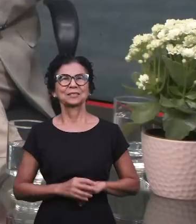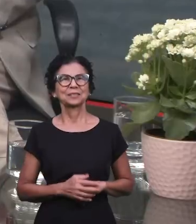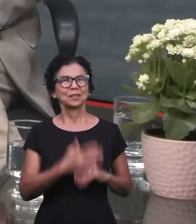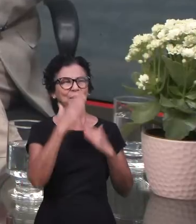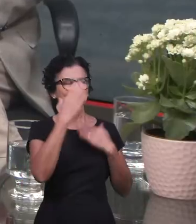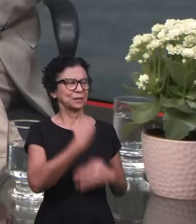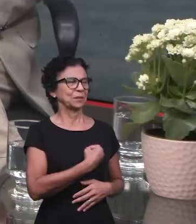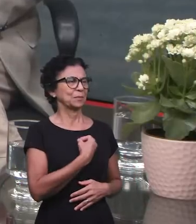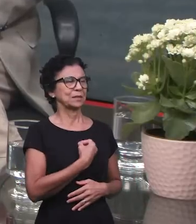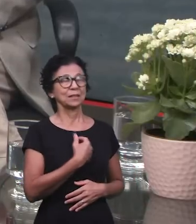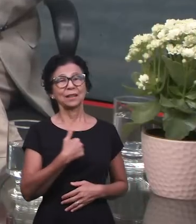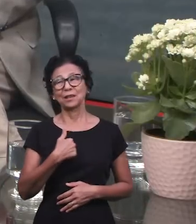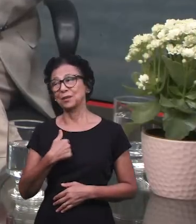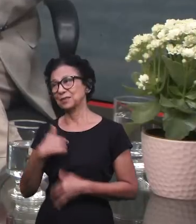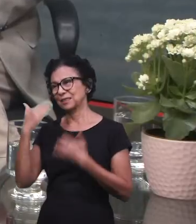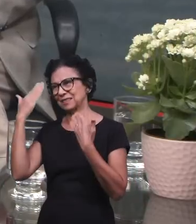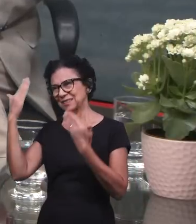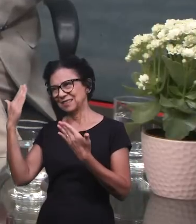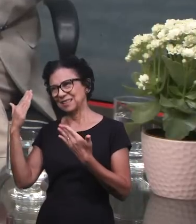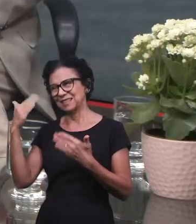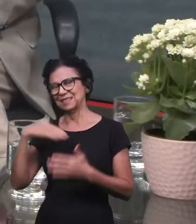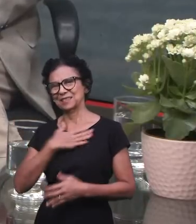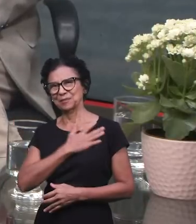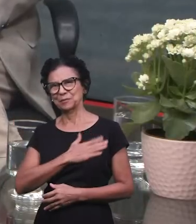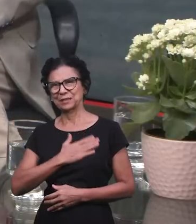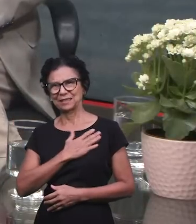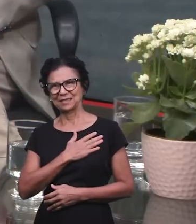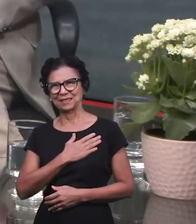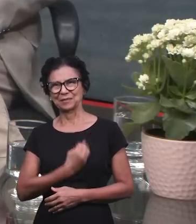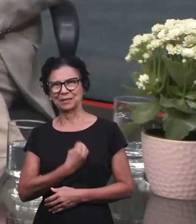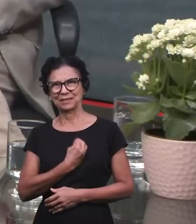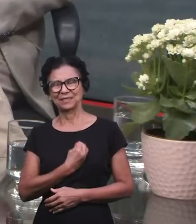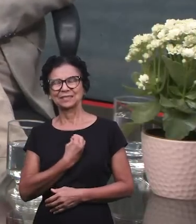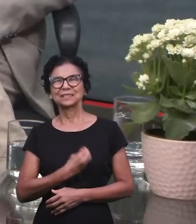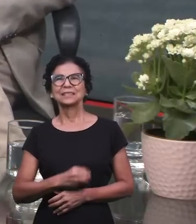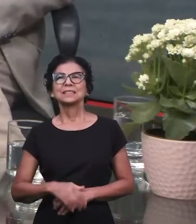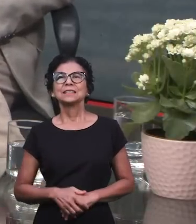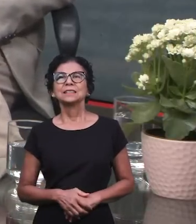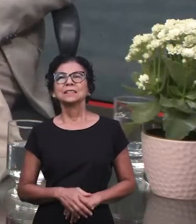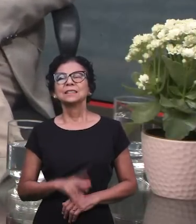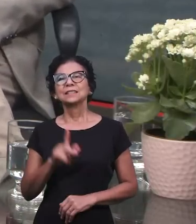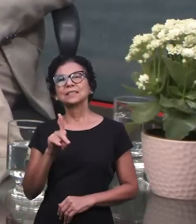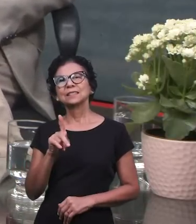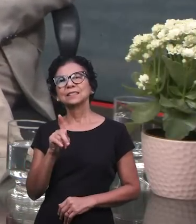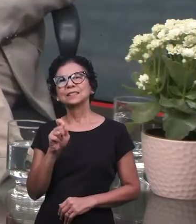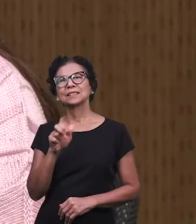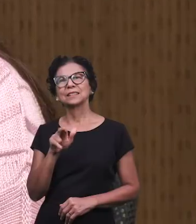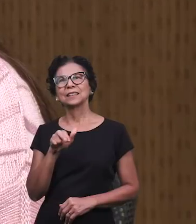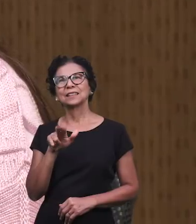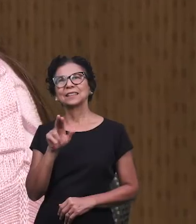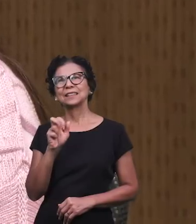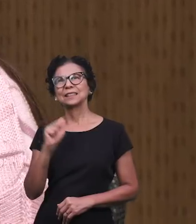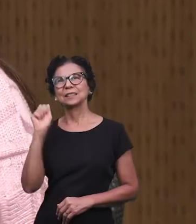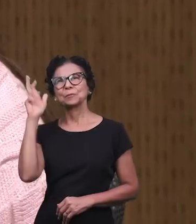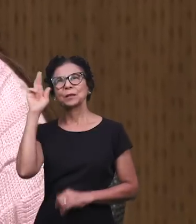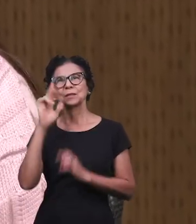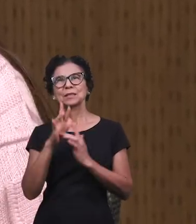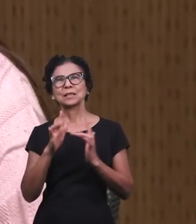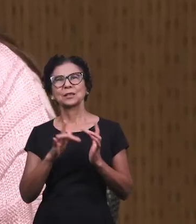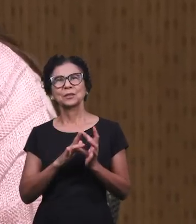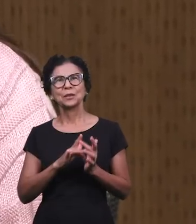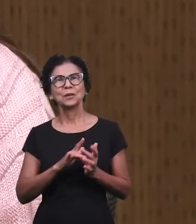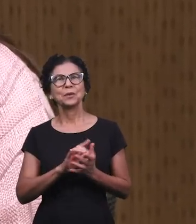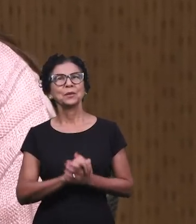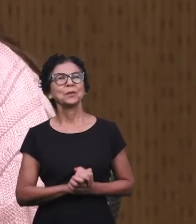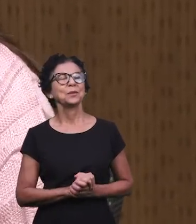que agradeço, pastor Josias. É um prazer estar com vocês aqui. Amém. Minha colega Karina, paz do Senhor. Pai do Senhor, pastor Josias, pai do Senhor,